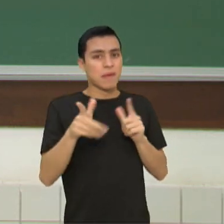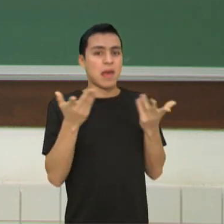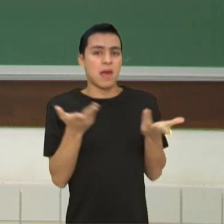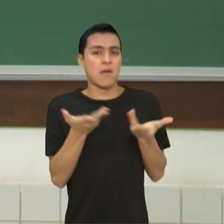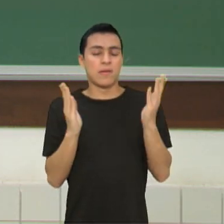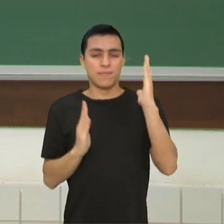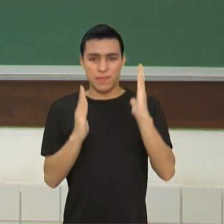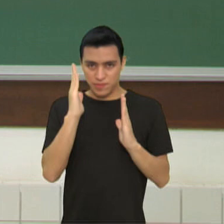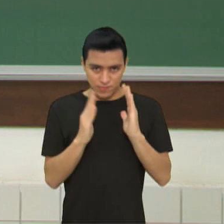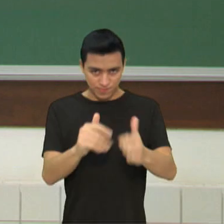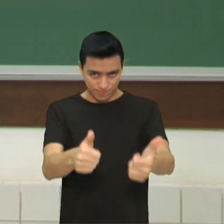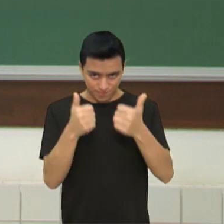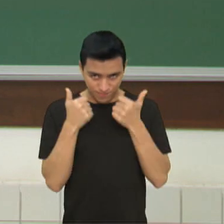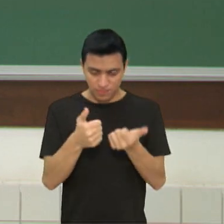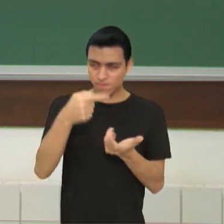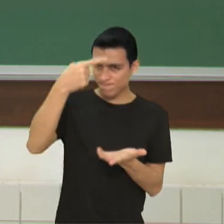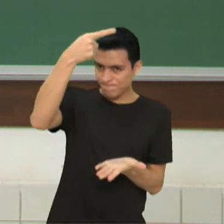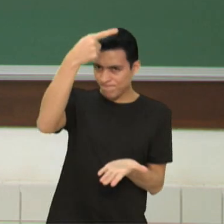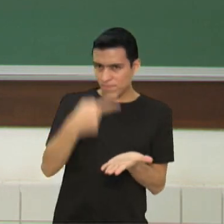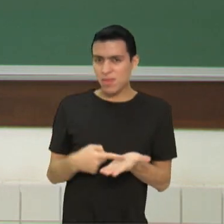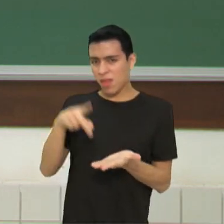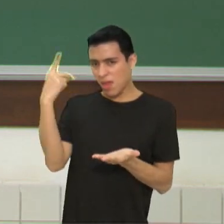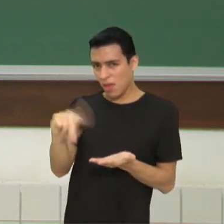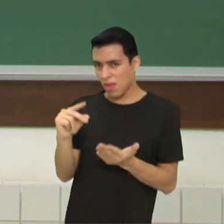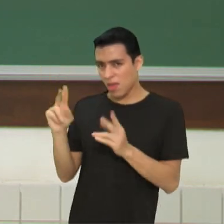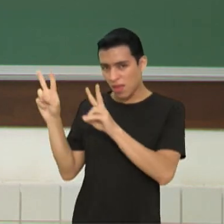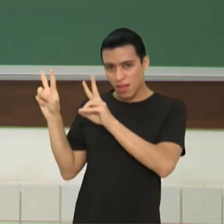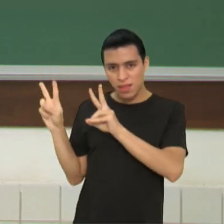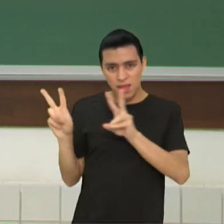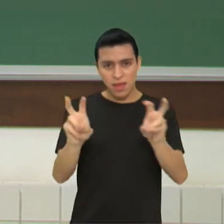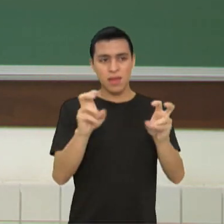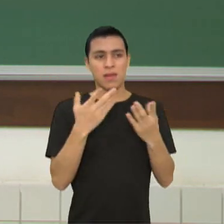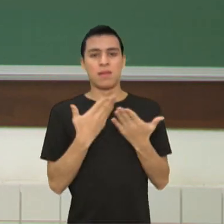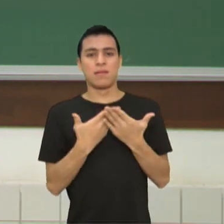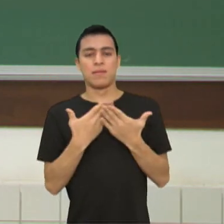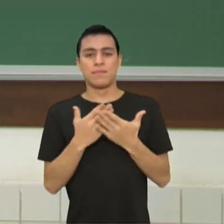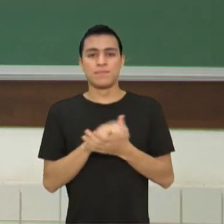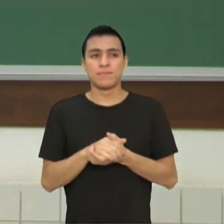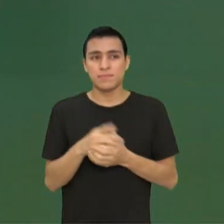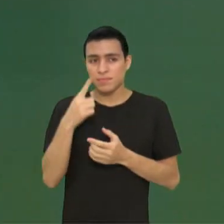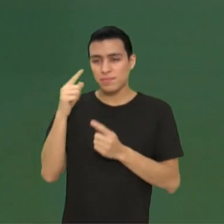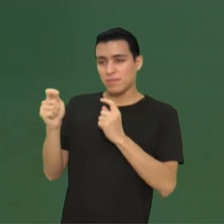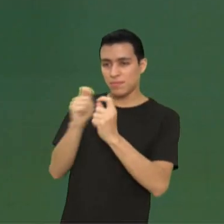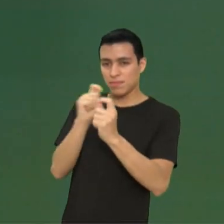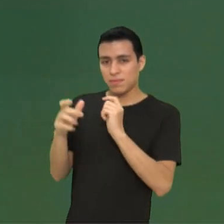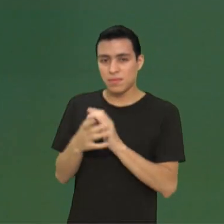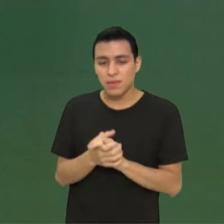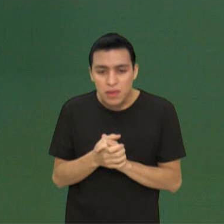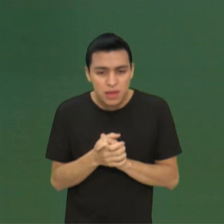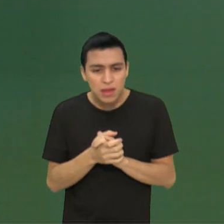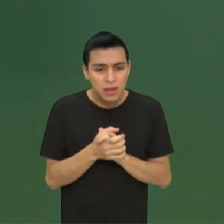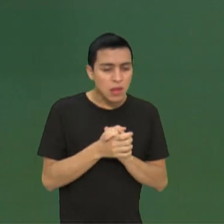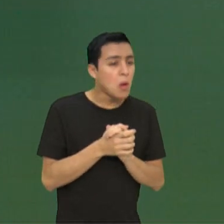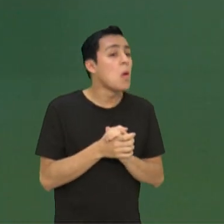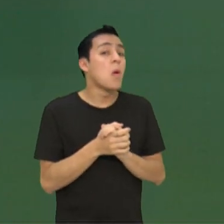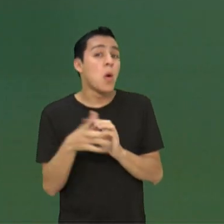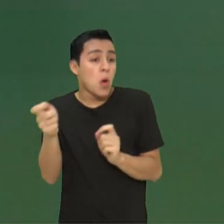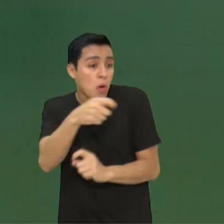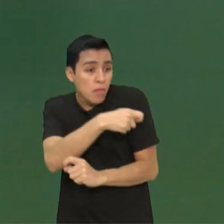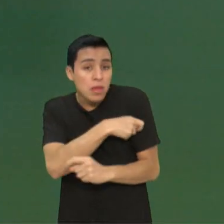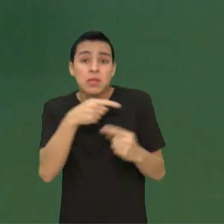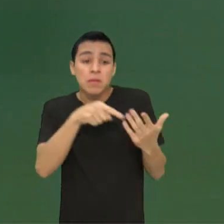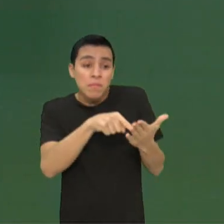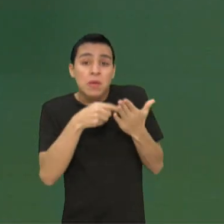período. Combinado? Vamos para o nosso tema. Olha só a reportagem de hoje. Sinais de eficácia de vacina